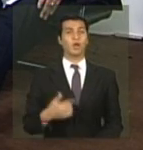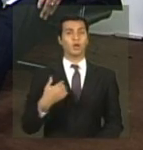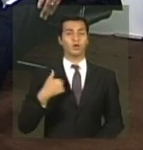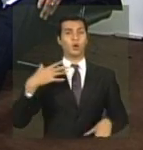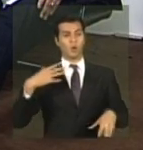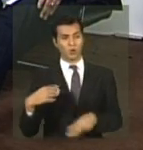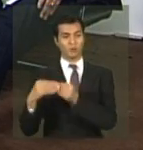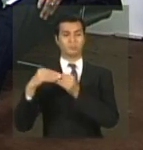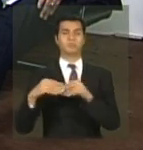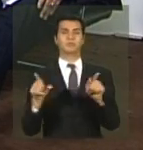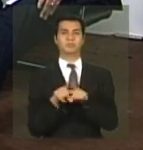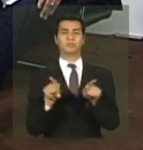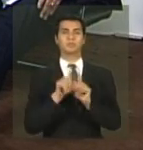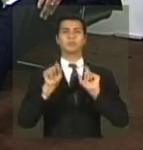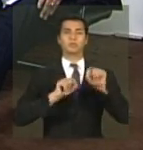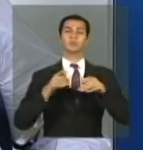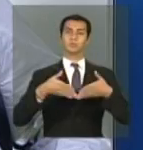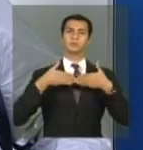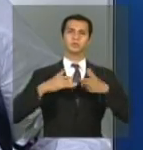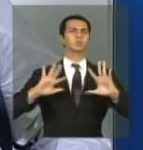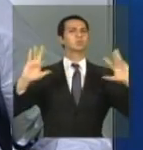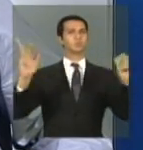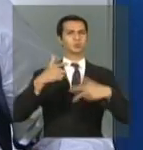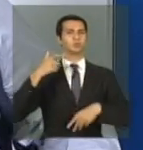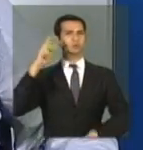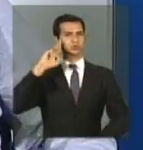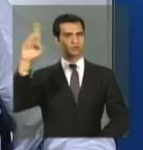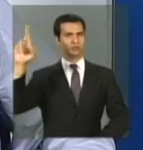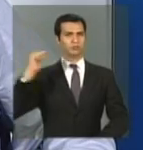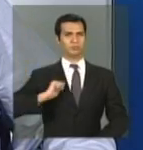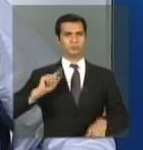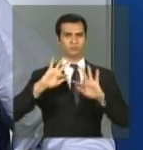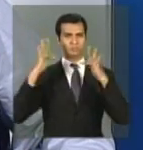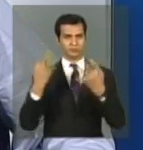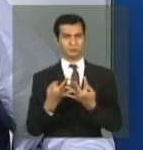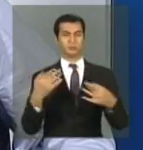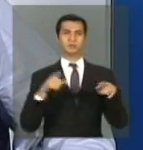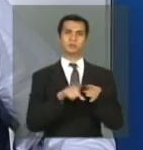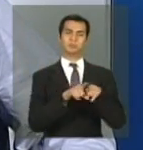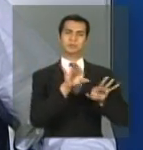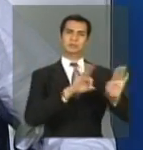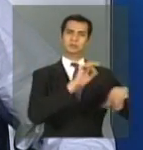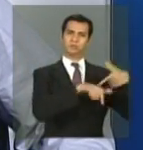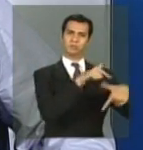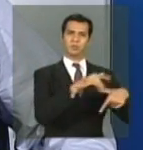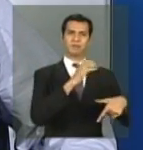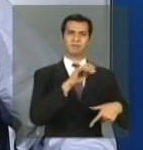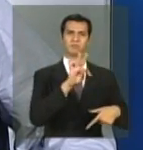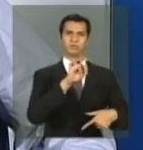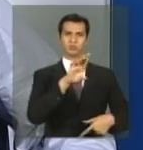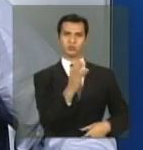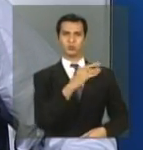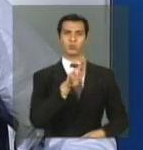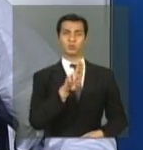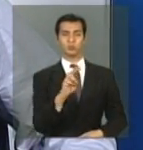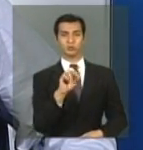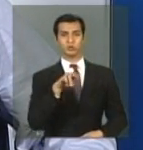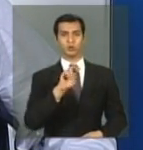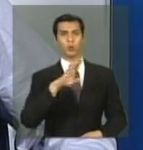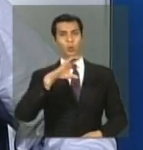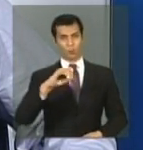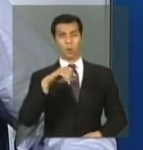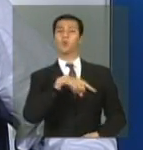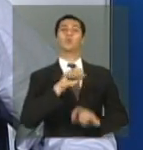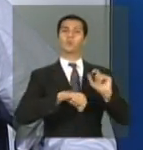gente pede aos gestores do Bolsa Família, os operadores do Cadastro Único, que quando, quando receberem essas famílias, né, e a